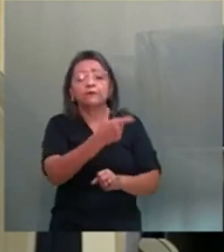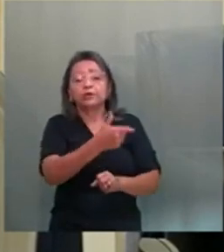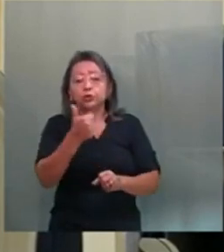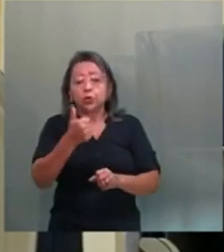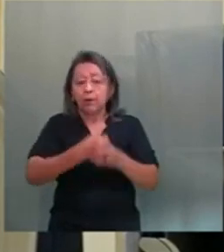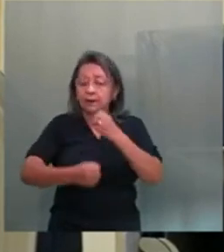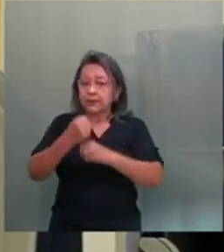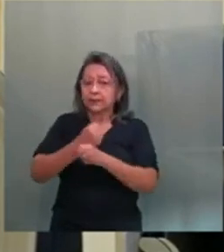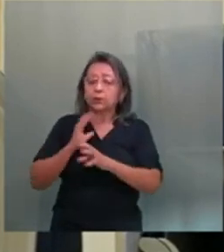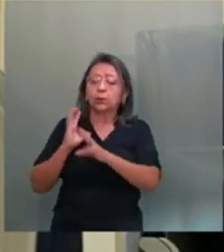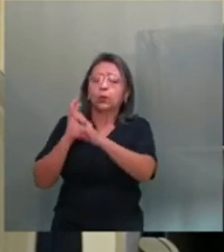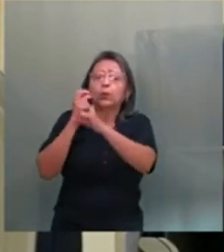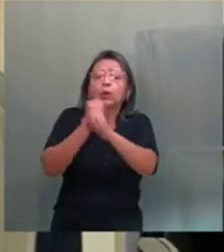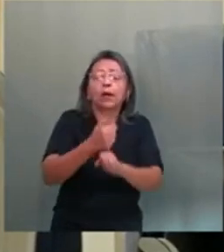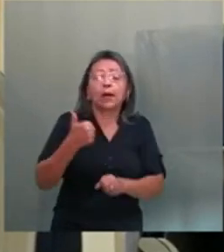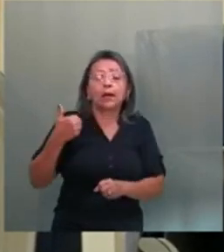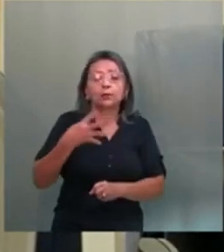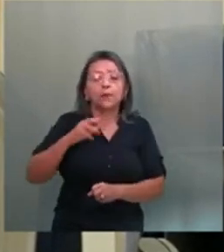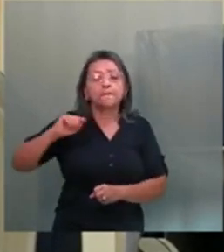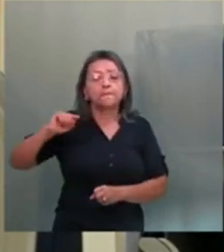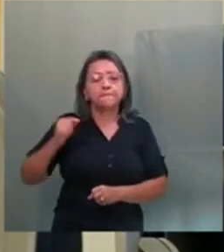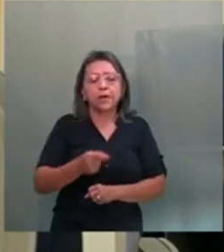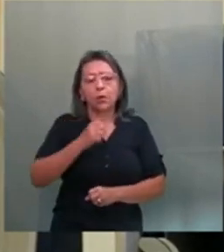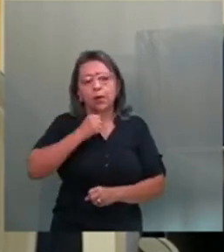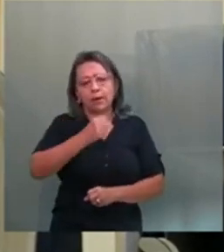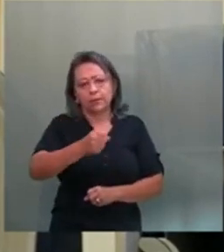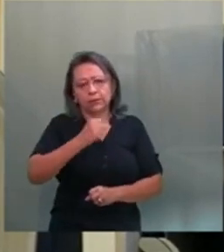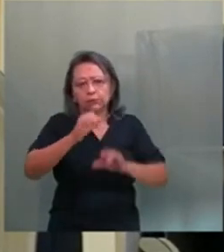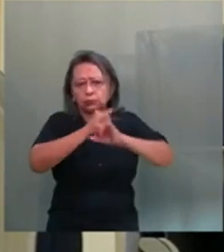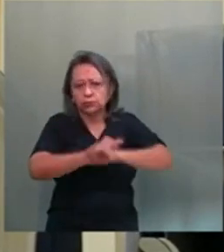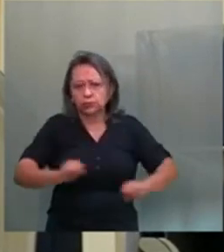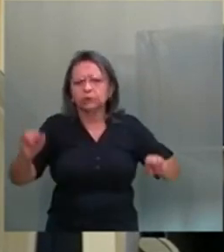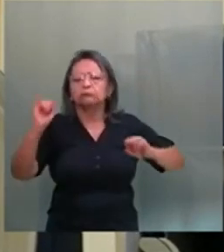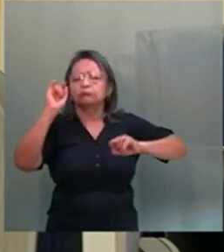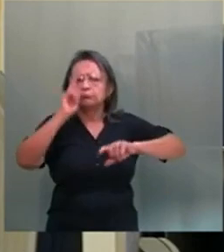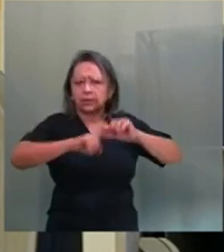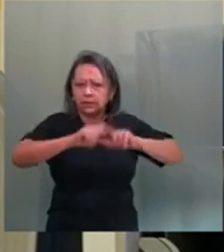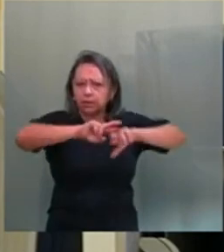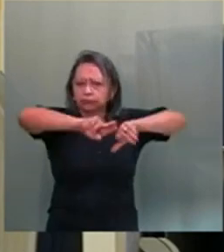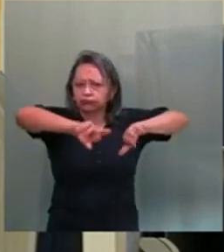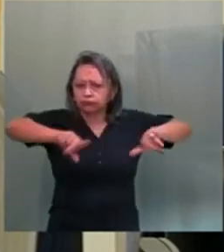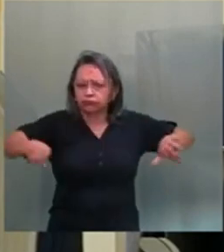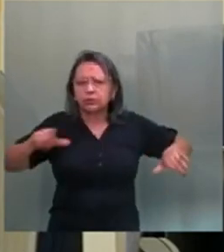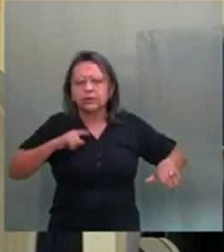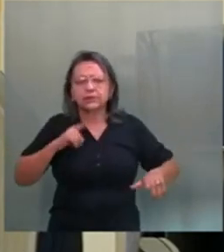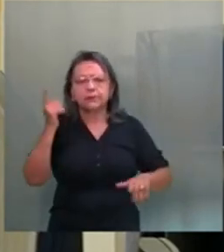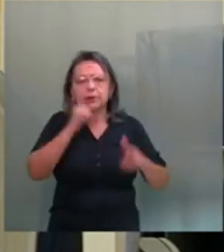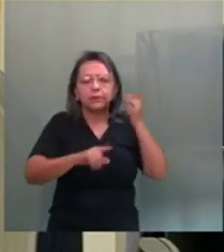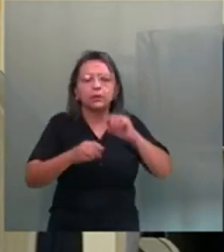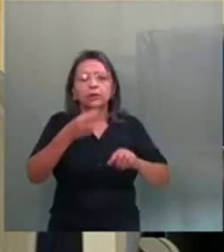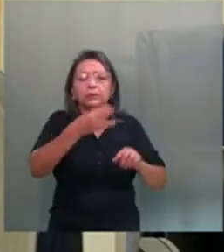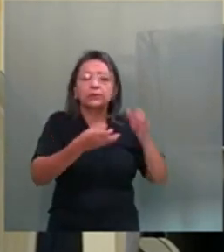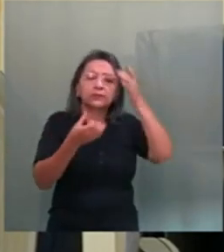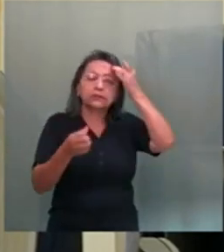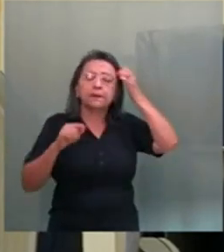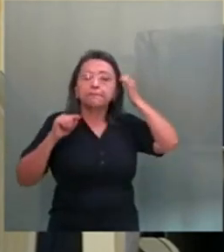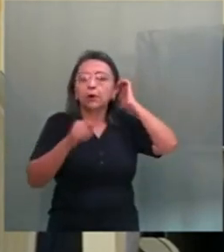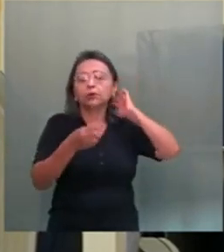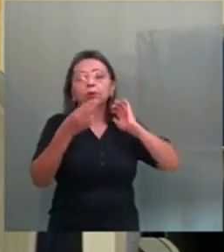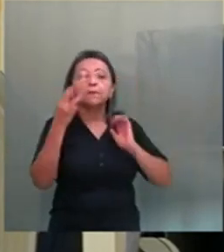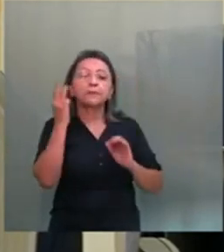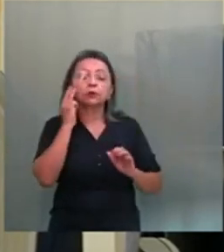ano passado, 14 mil reportagens, material que recebeu 36,6 milhões